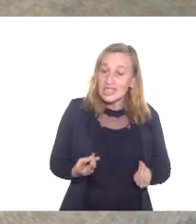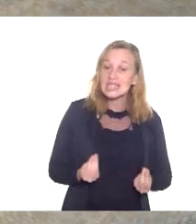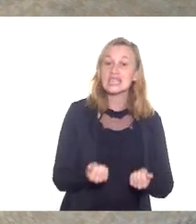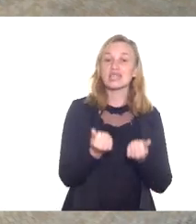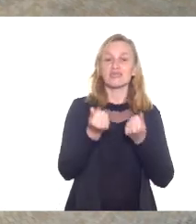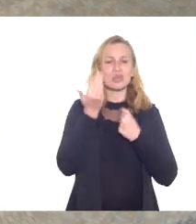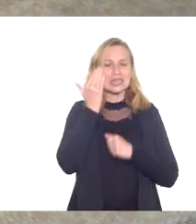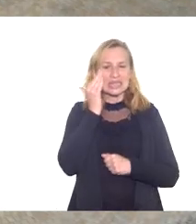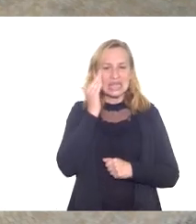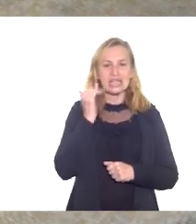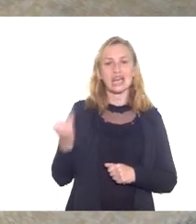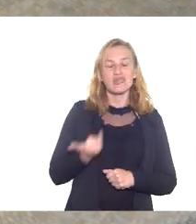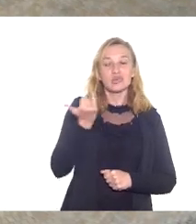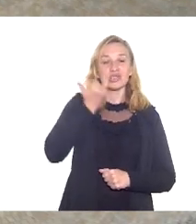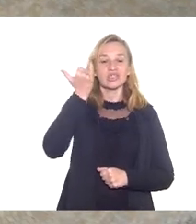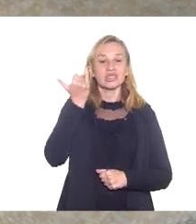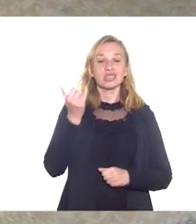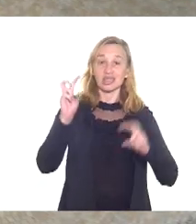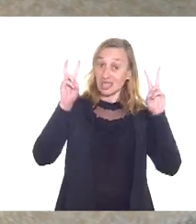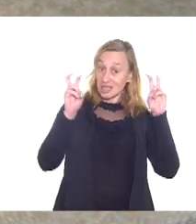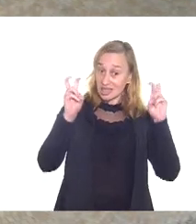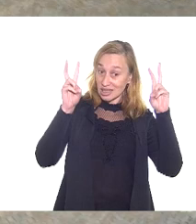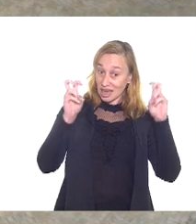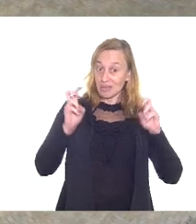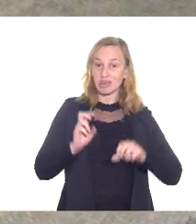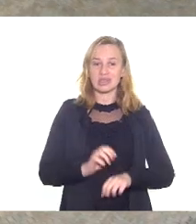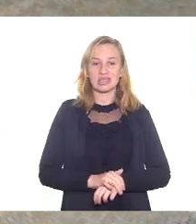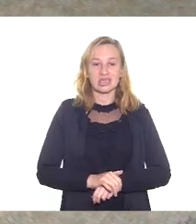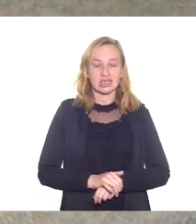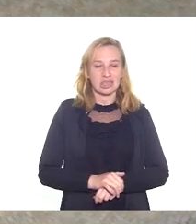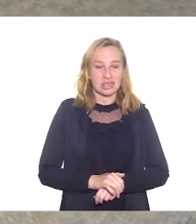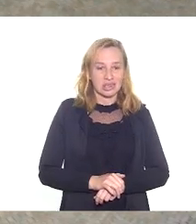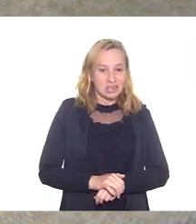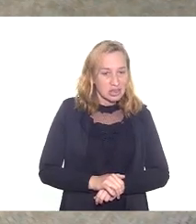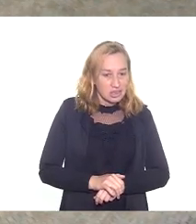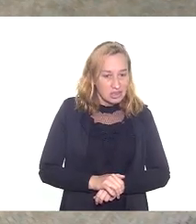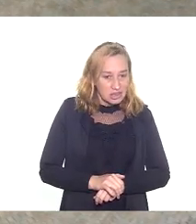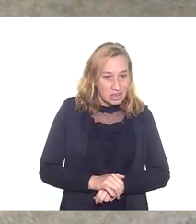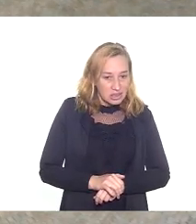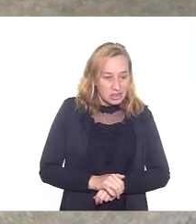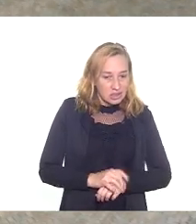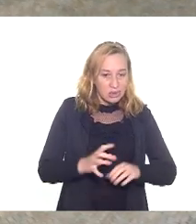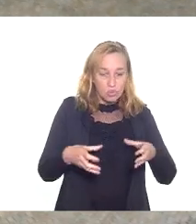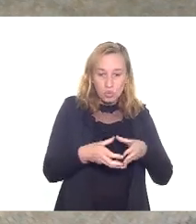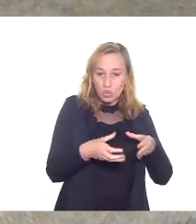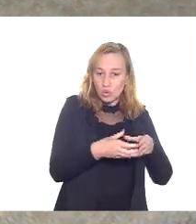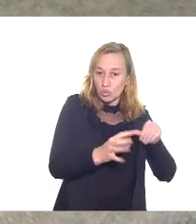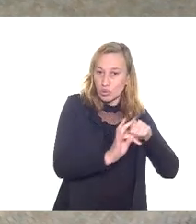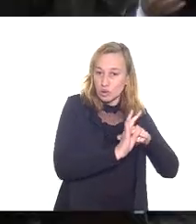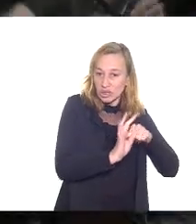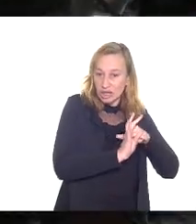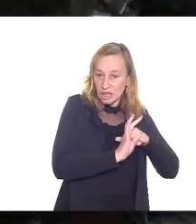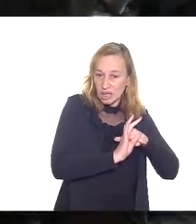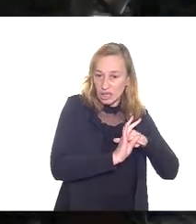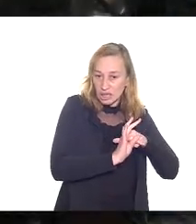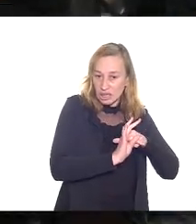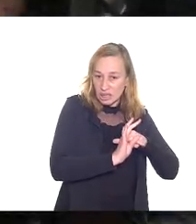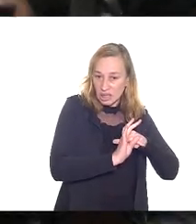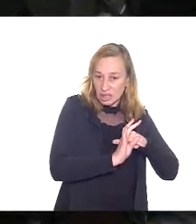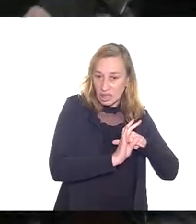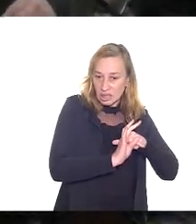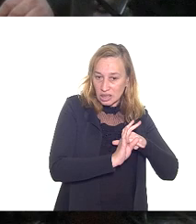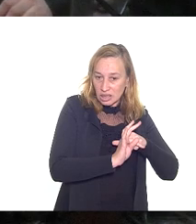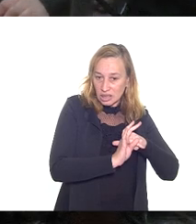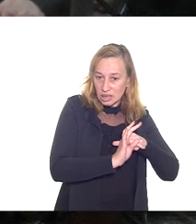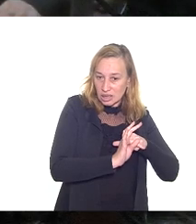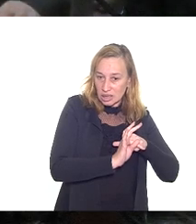sensibilidade, entendeu a importância desse tema, debruçou com a equipe técnica... Subtenente, desculpa, Sérgio. Subtenente, seu